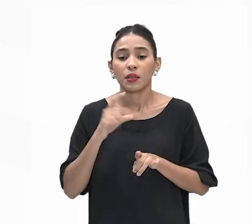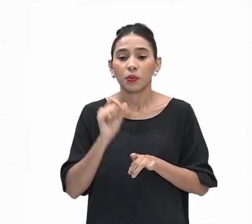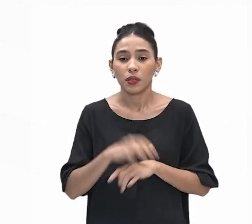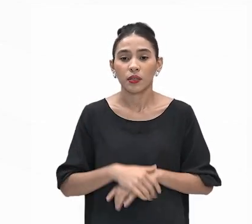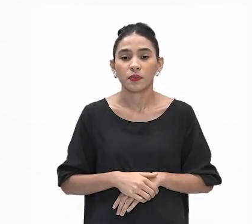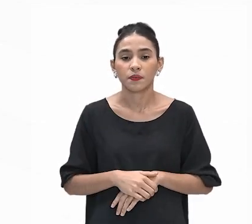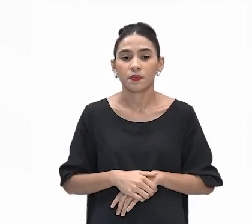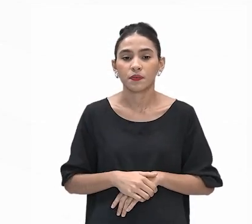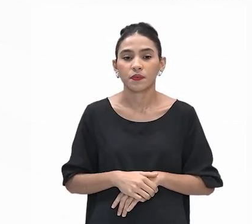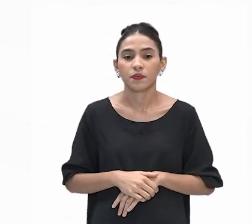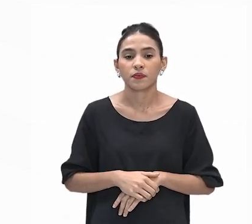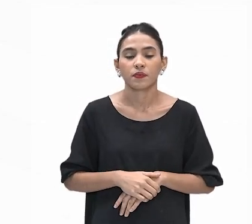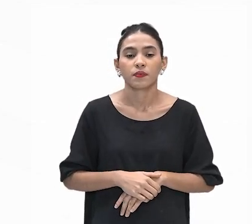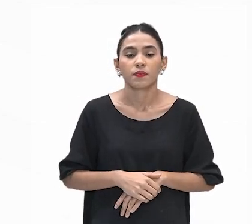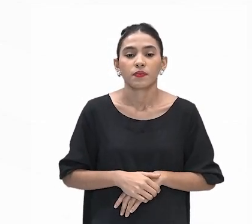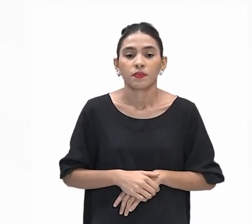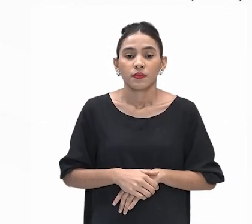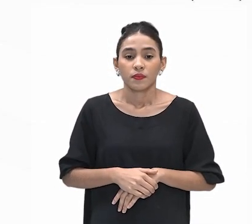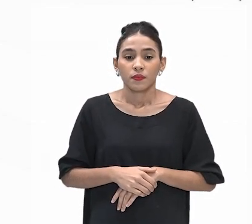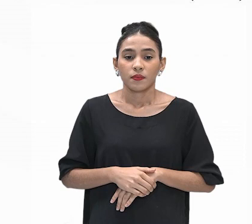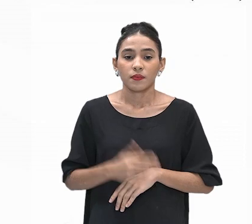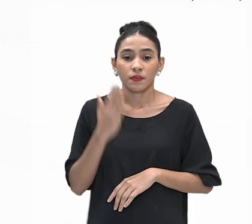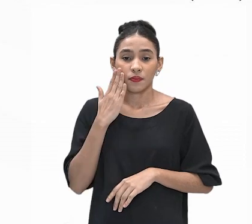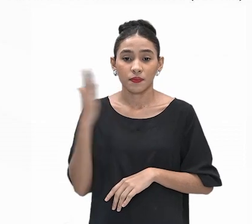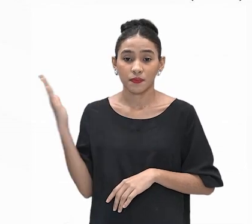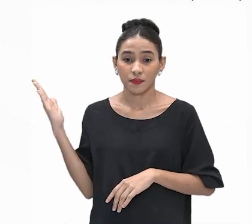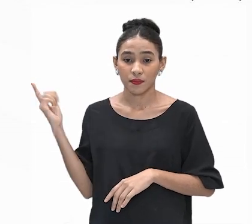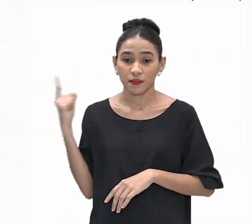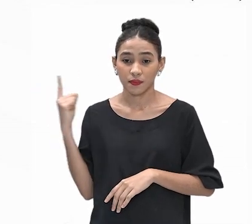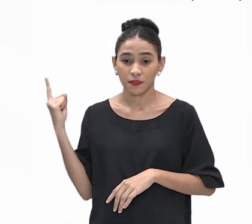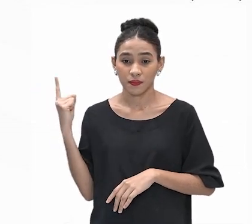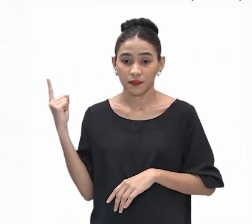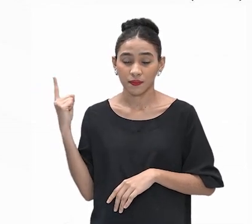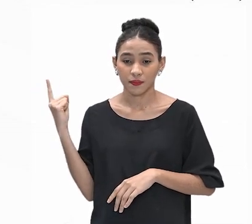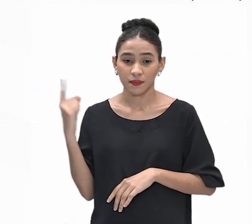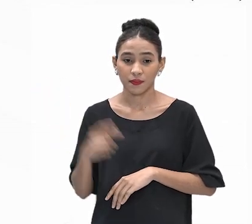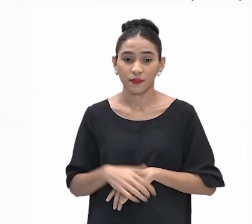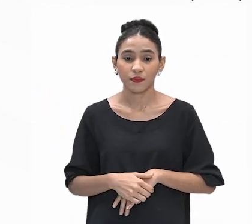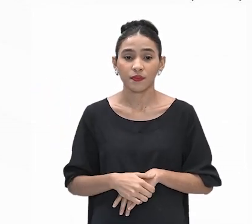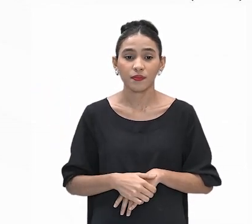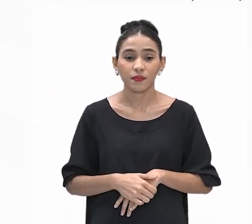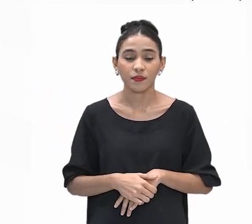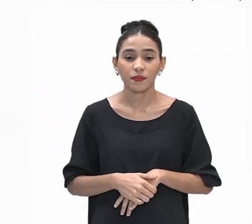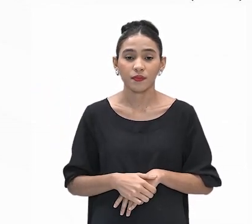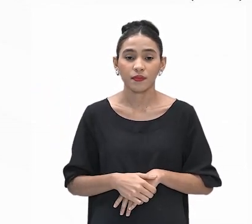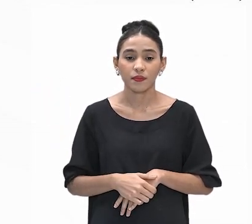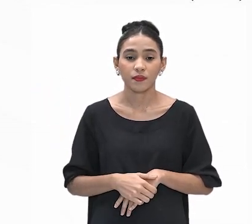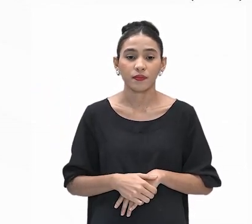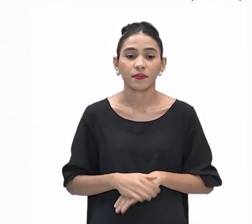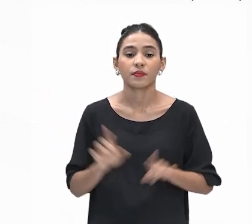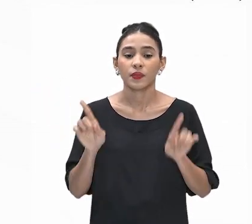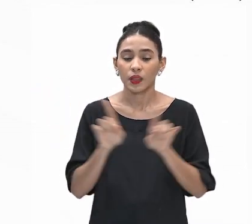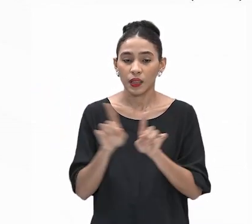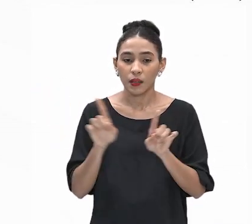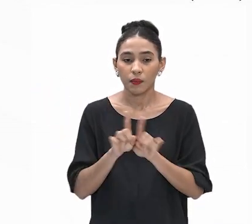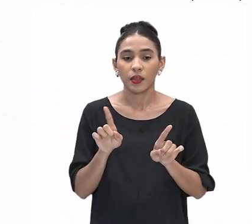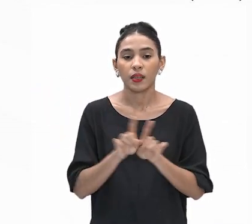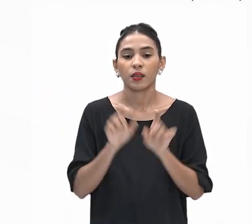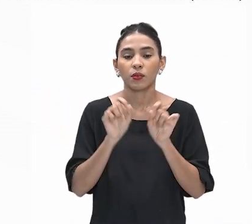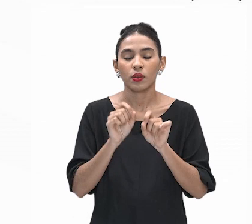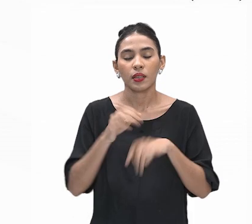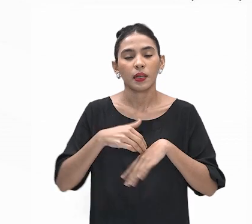Orquestra Filarmônica. Vamos ver? O que é a Orquestra Filarmônica? É reconhecida como uma das